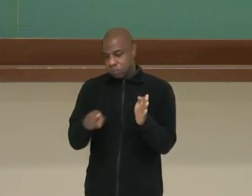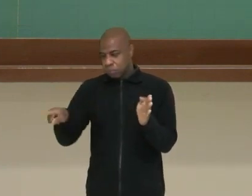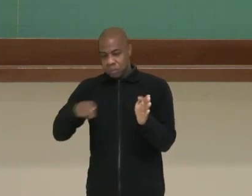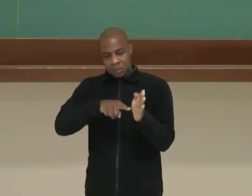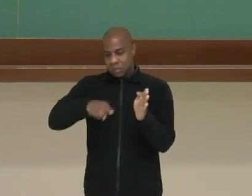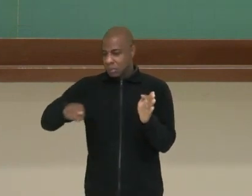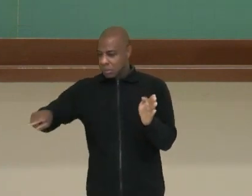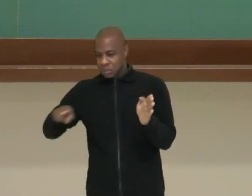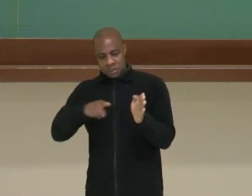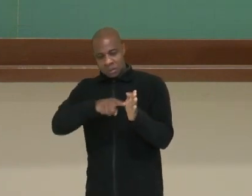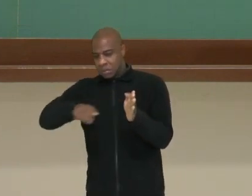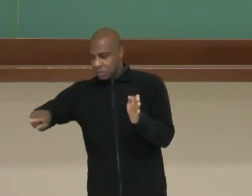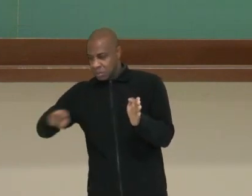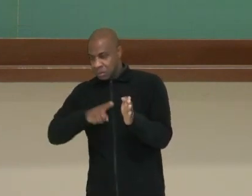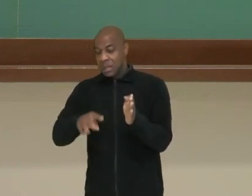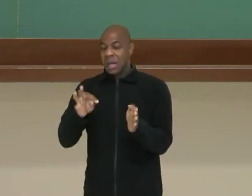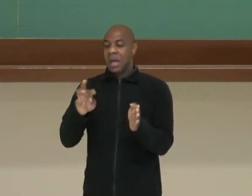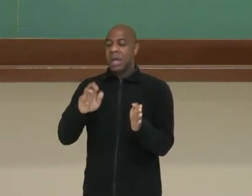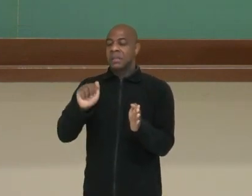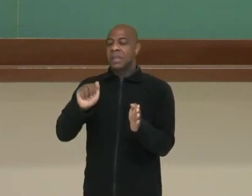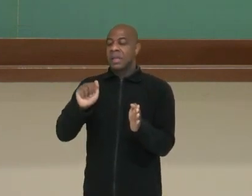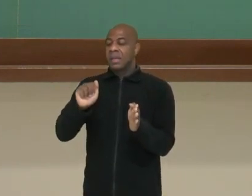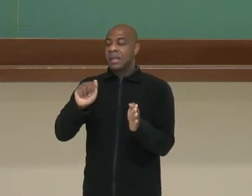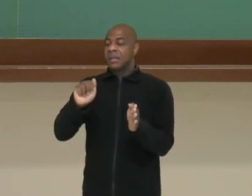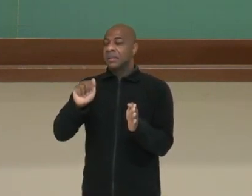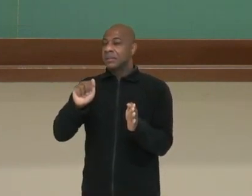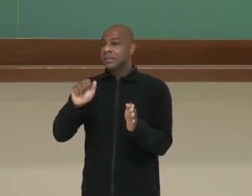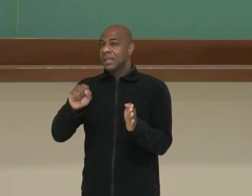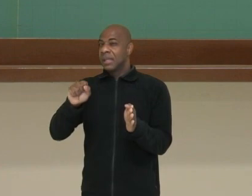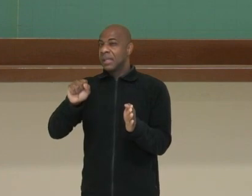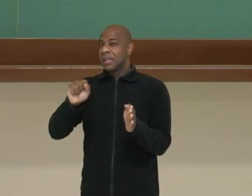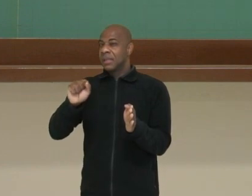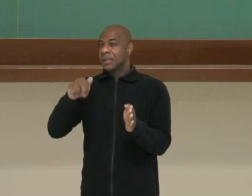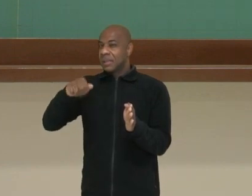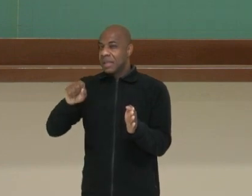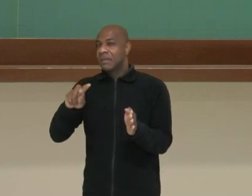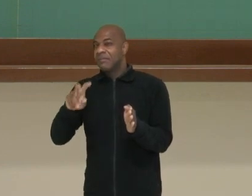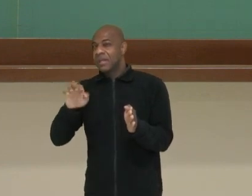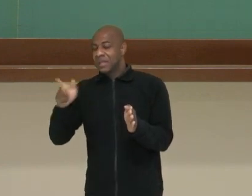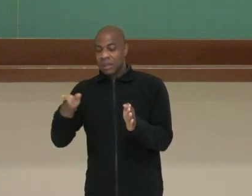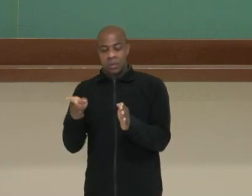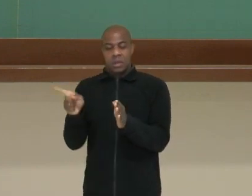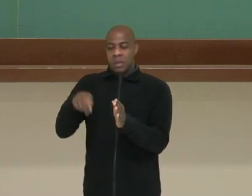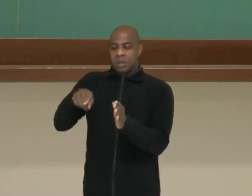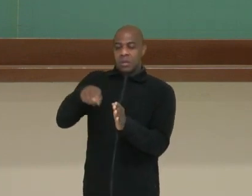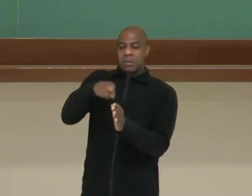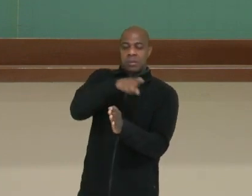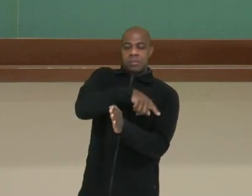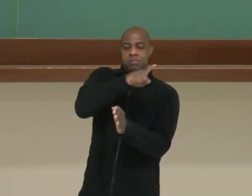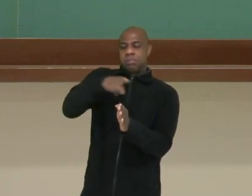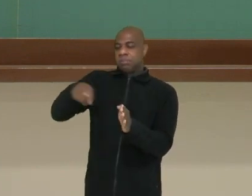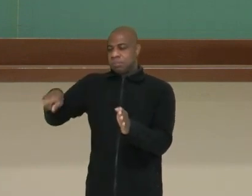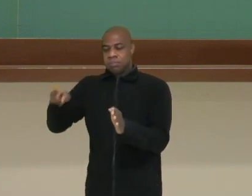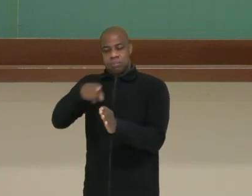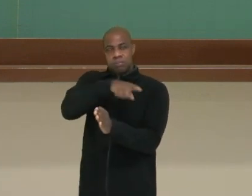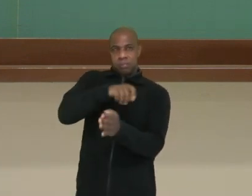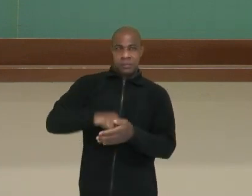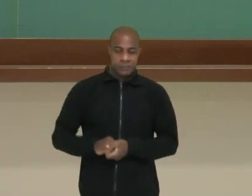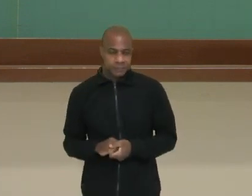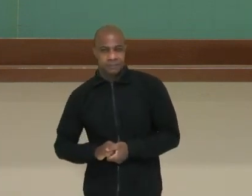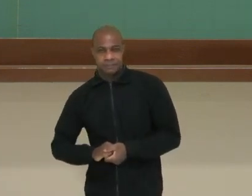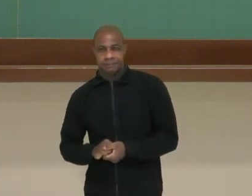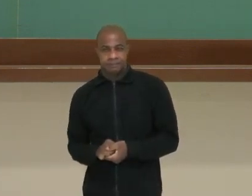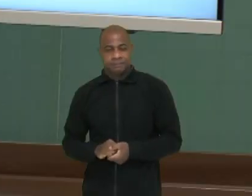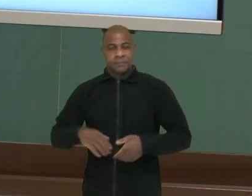da energia. A transversal, a fonte vibra numa direção e a energia vai para outras direções. Fácil, né? Não é